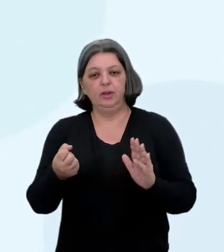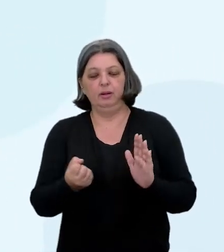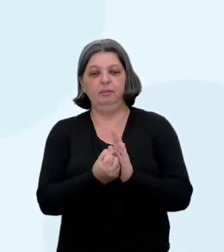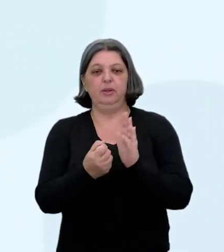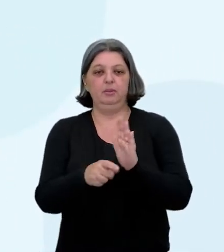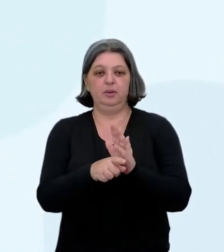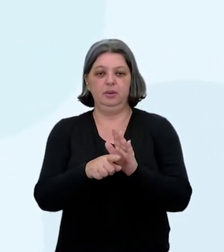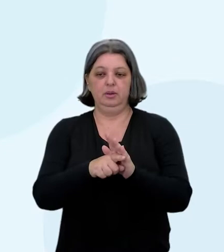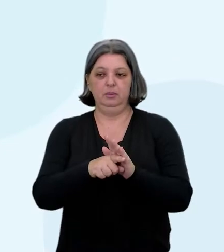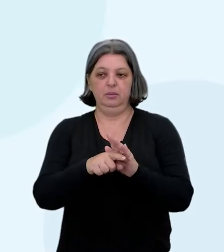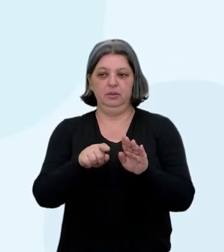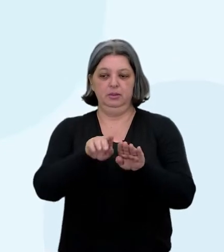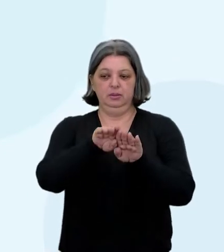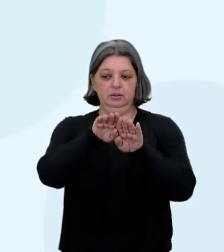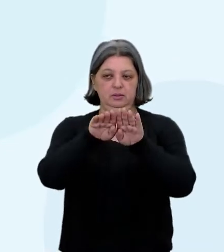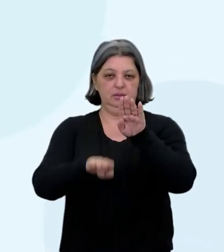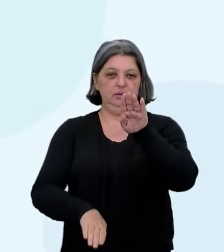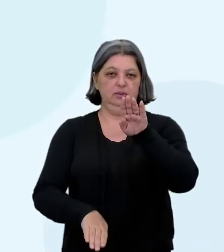desigualdade. Como?